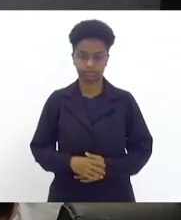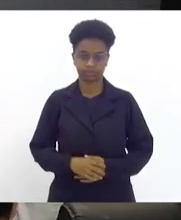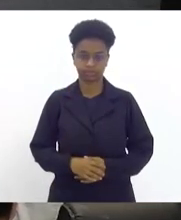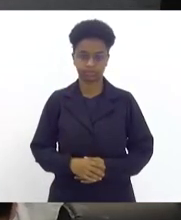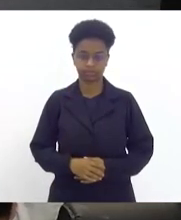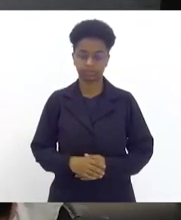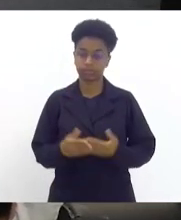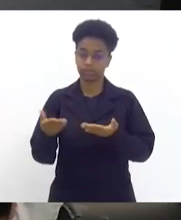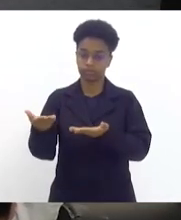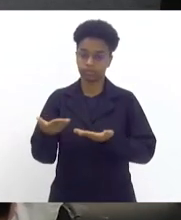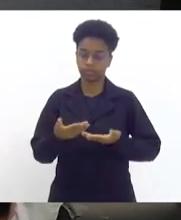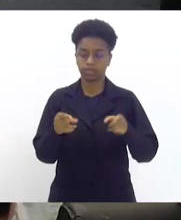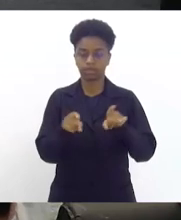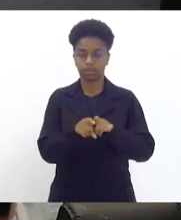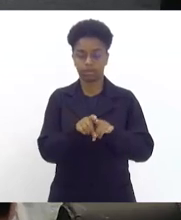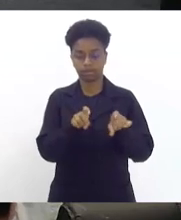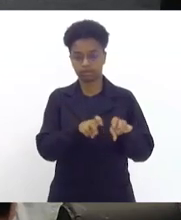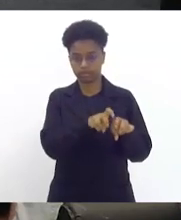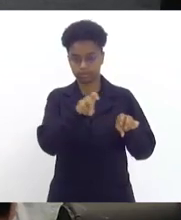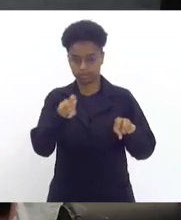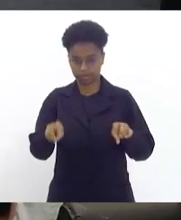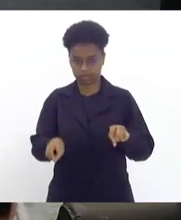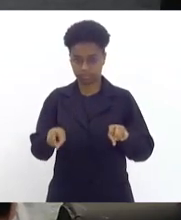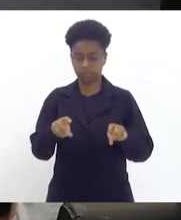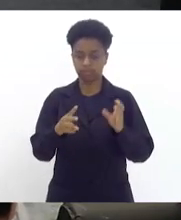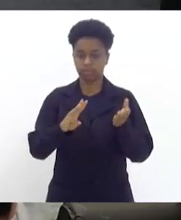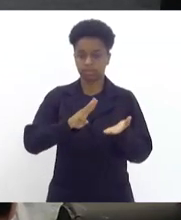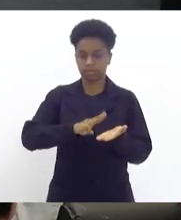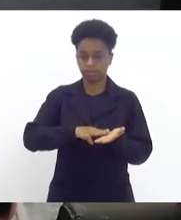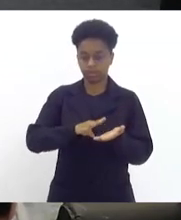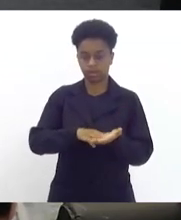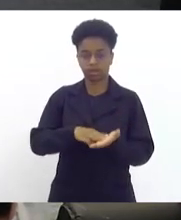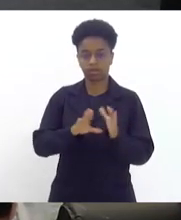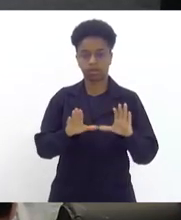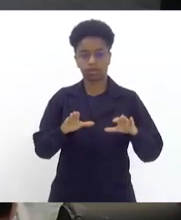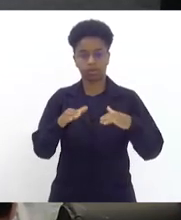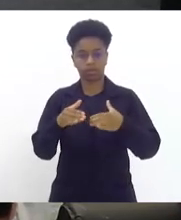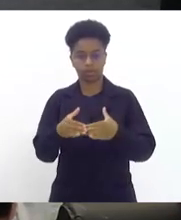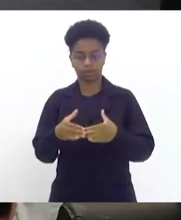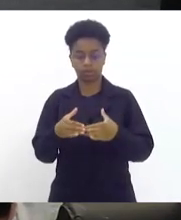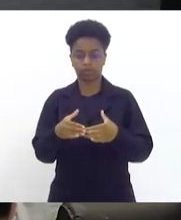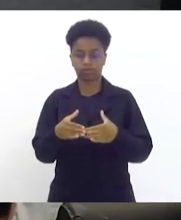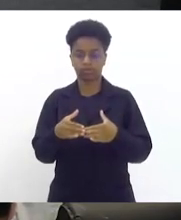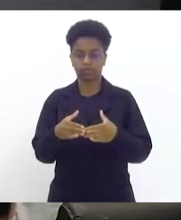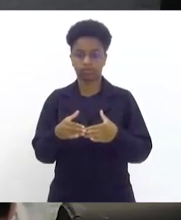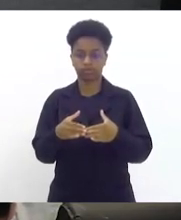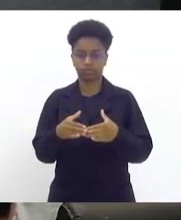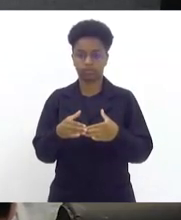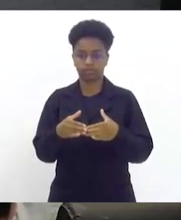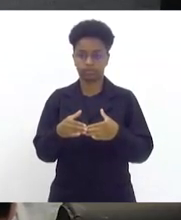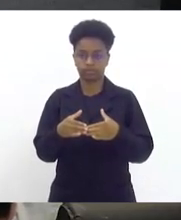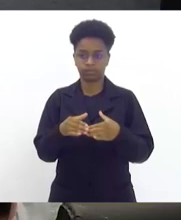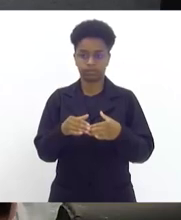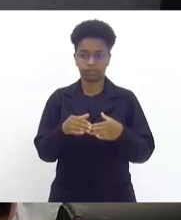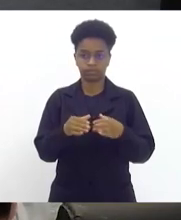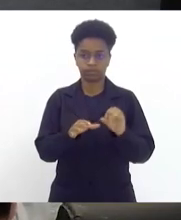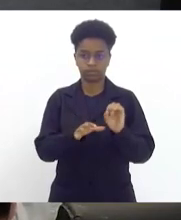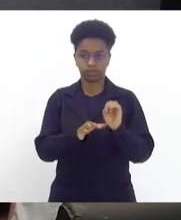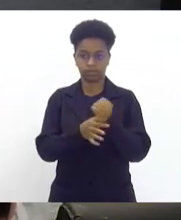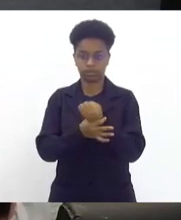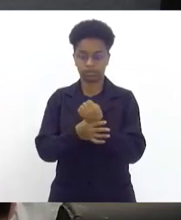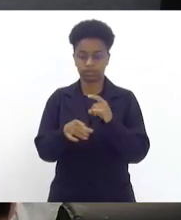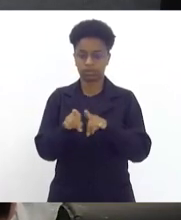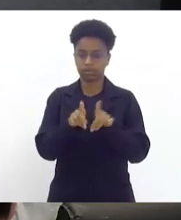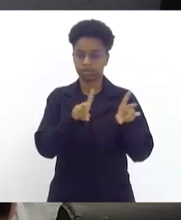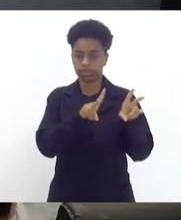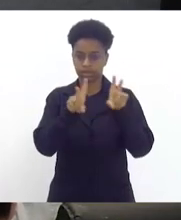convido para compor a mesa a membro titular da comissão de segurança de